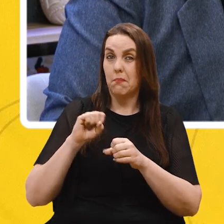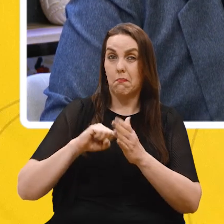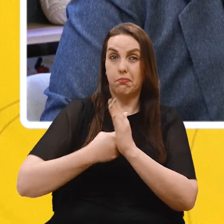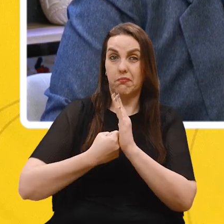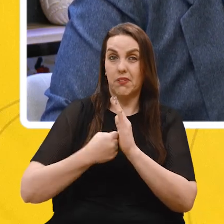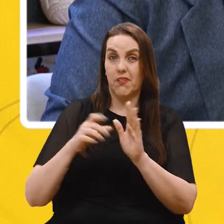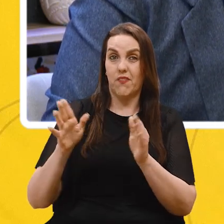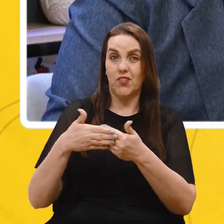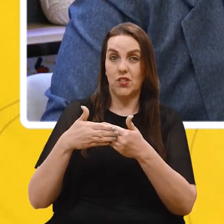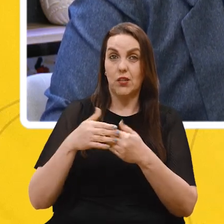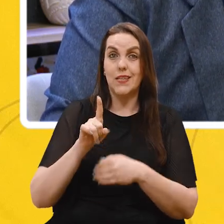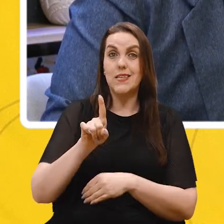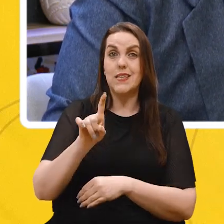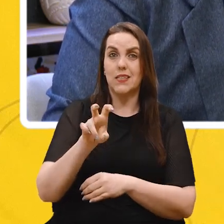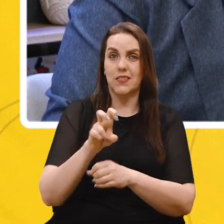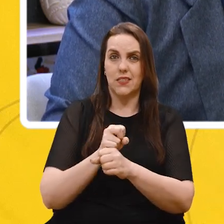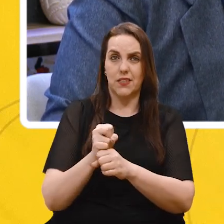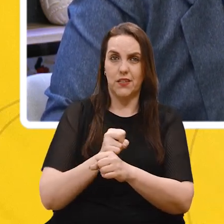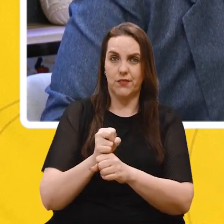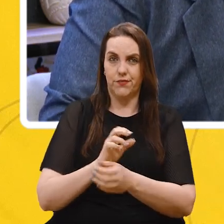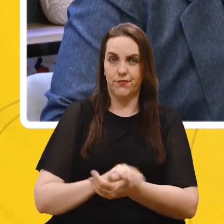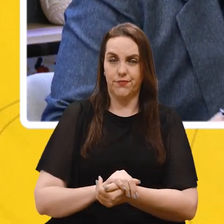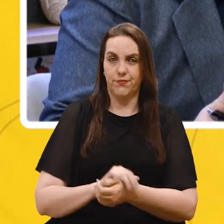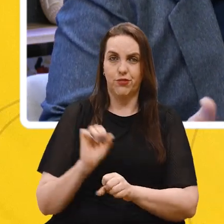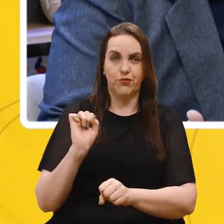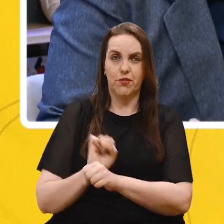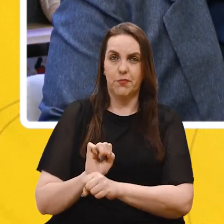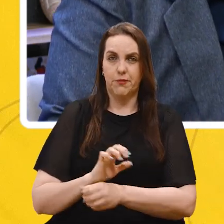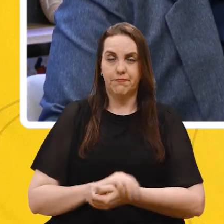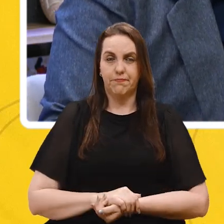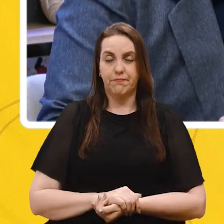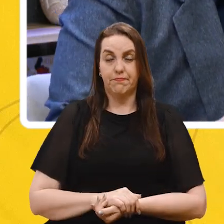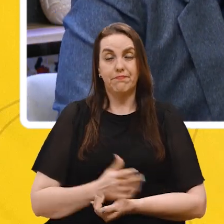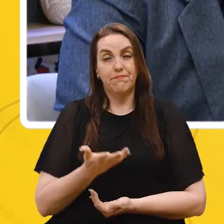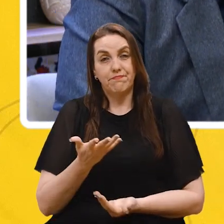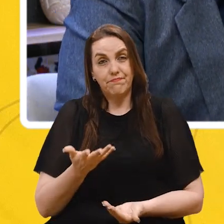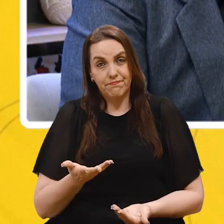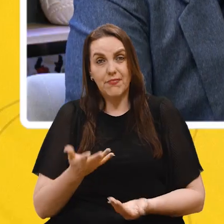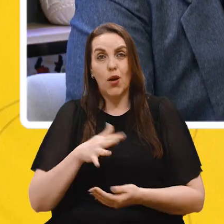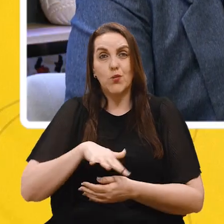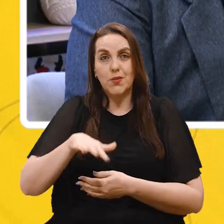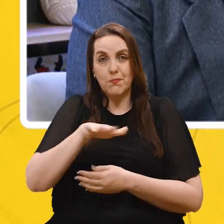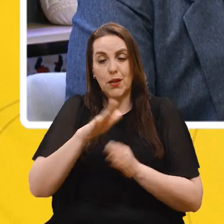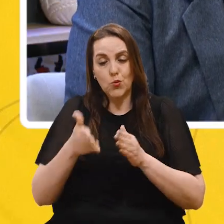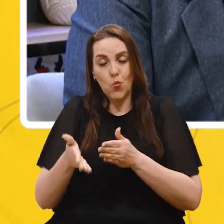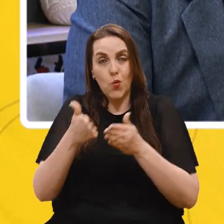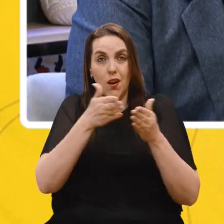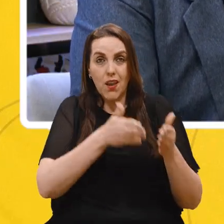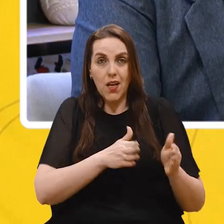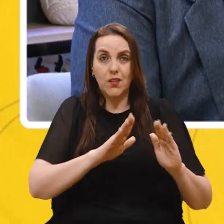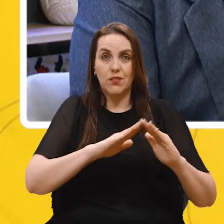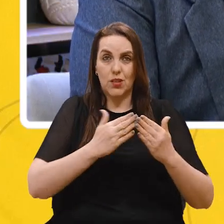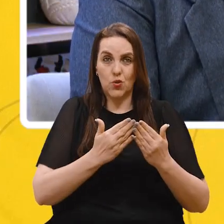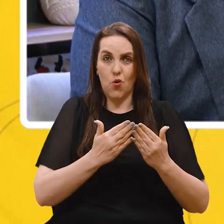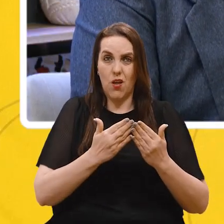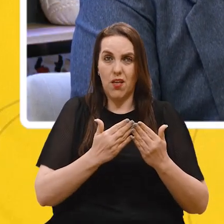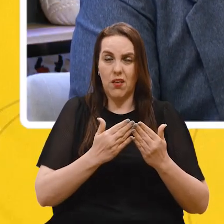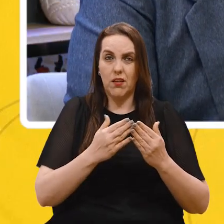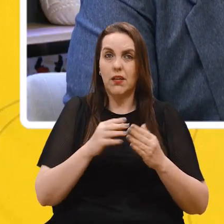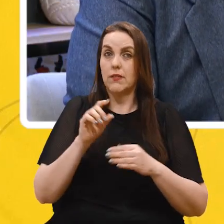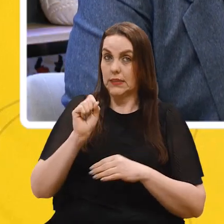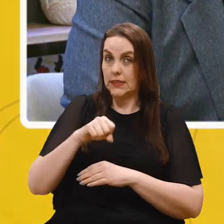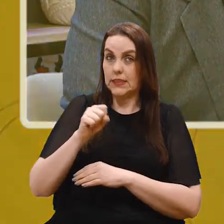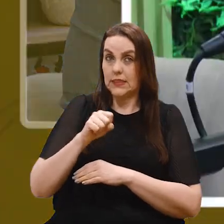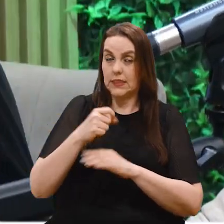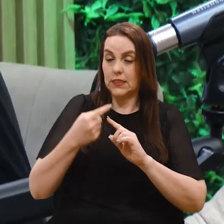15. Certo. Faz uns 15 anos. Quer dizer, é um espaço que fica ao lado da escola? Isso, fica no fundo